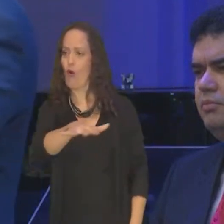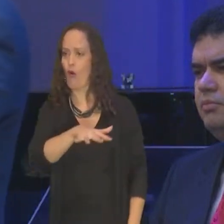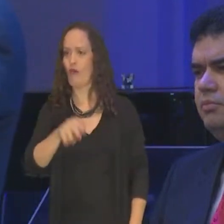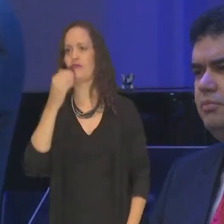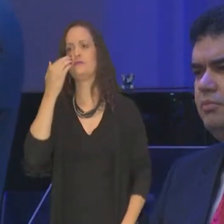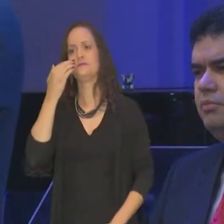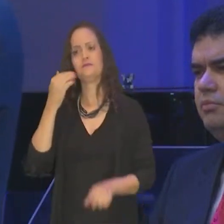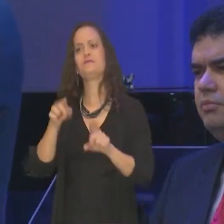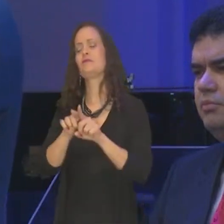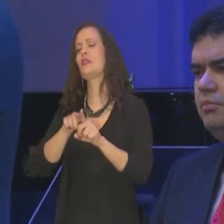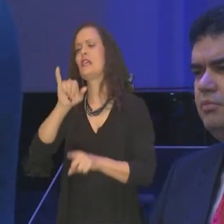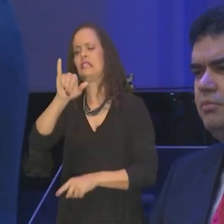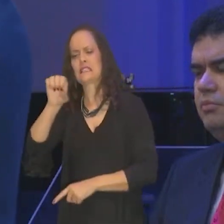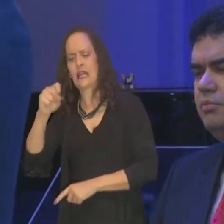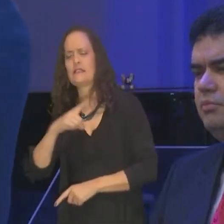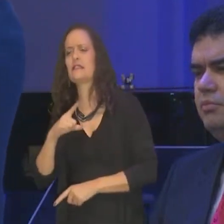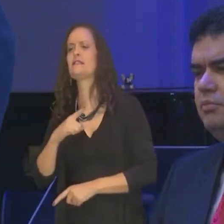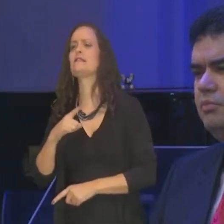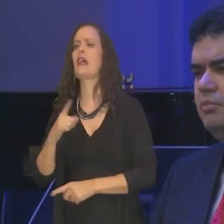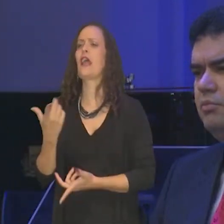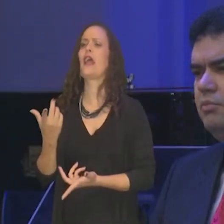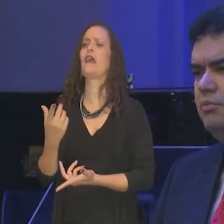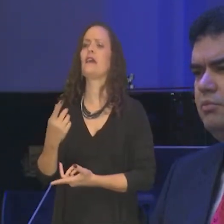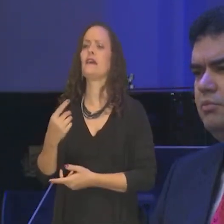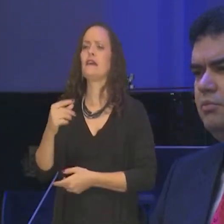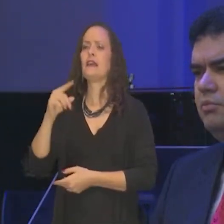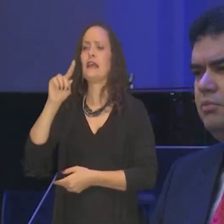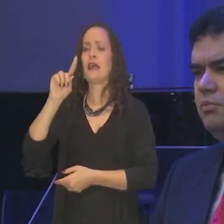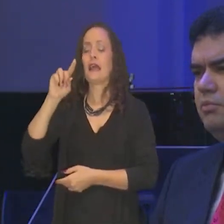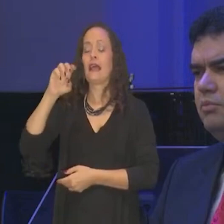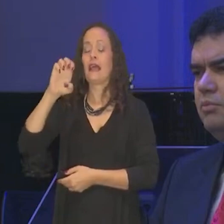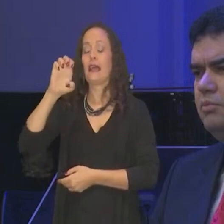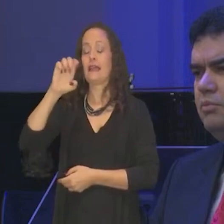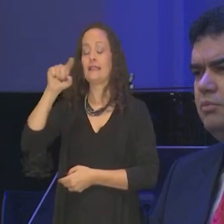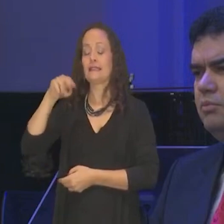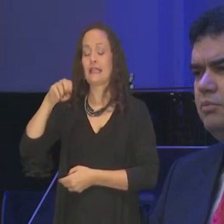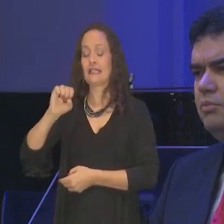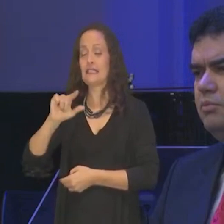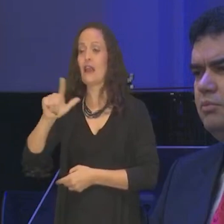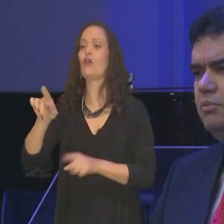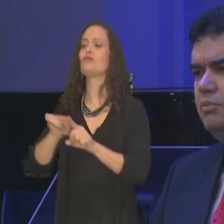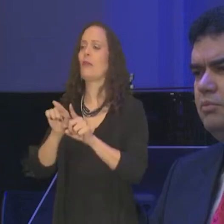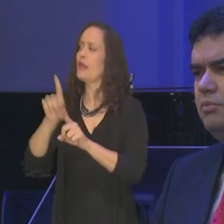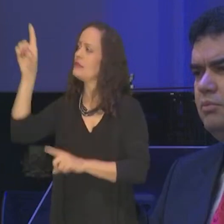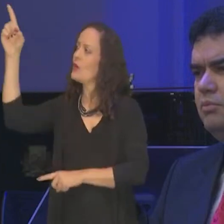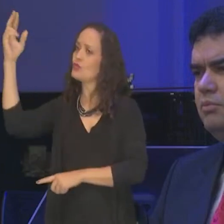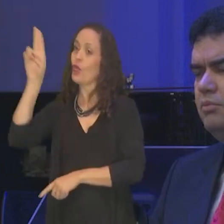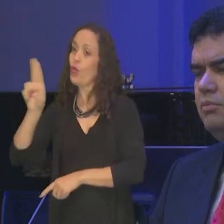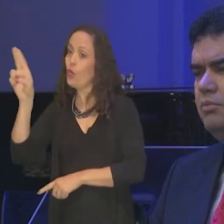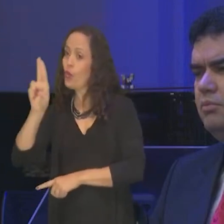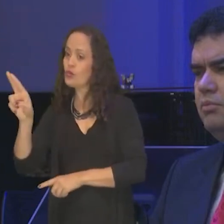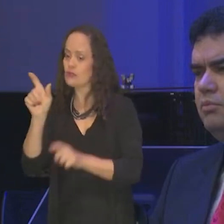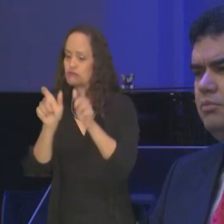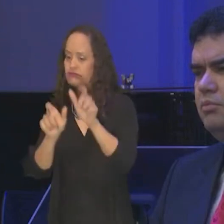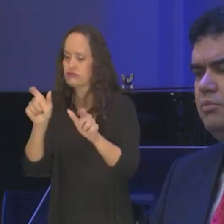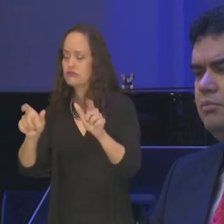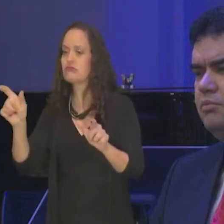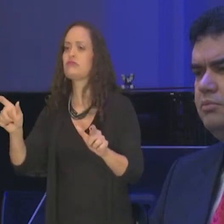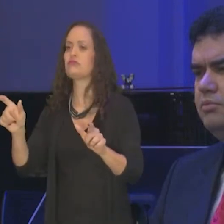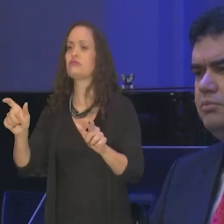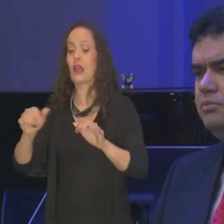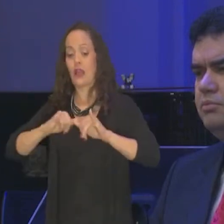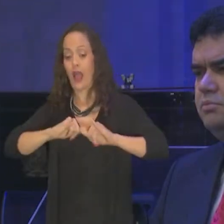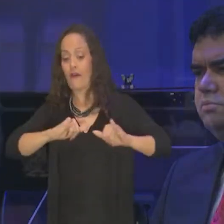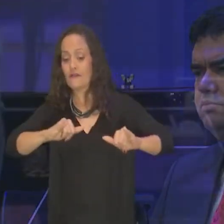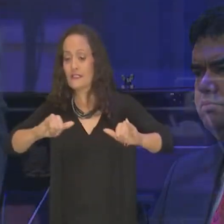tem profecia para o povo, Ezequiel tem profecia para o povo e tem profecia individual. Ou seja, a profecia era a mensagem que